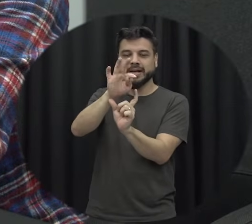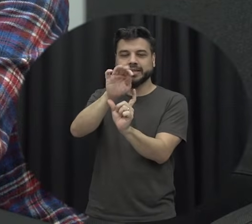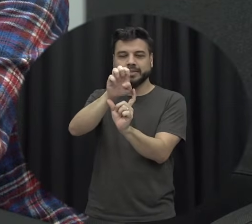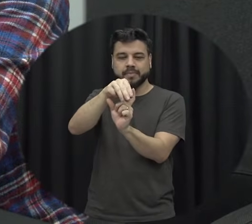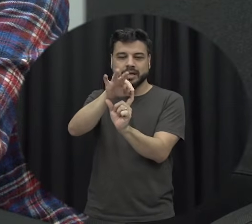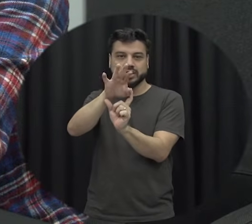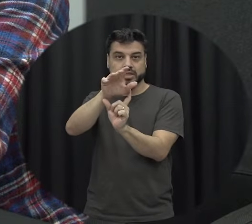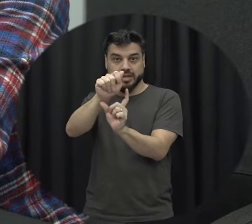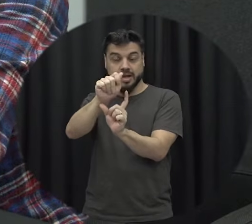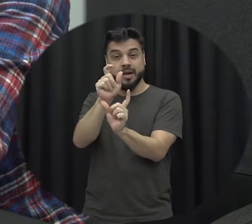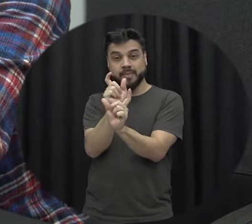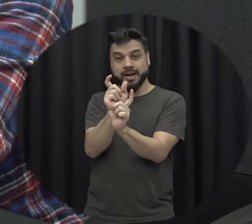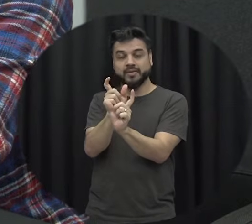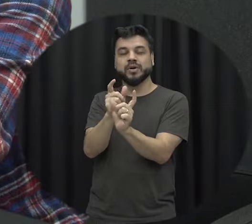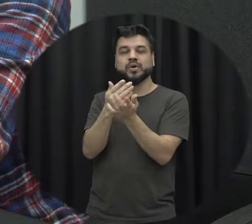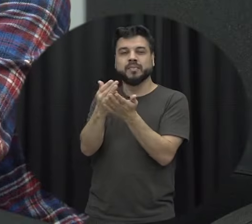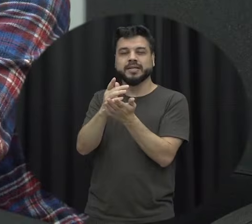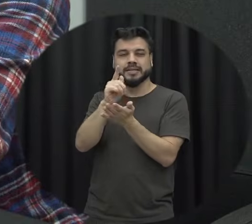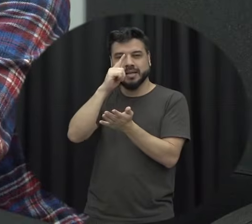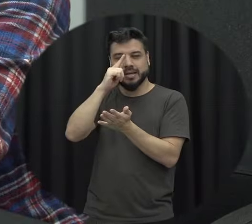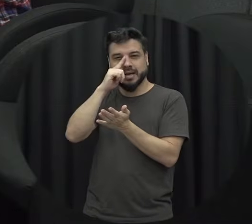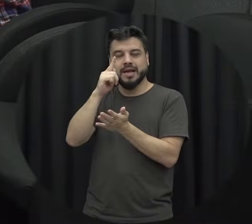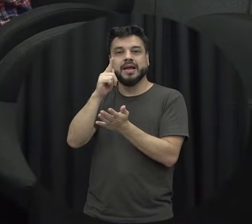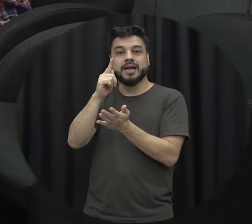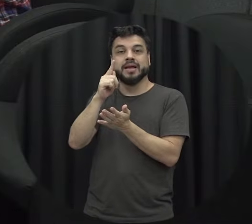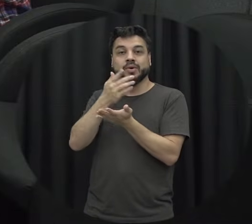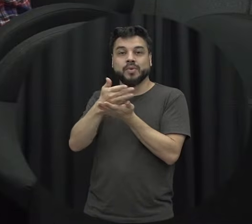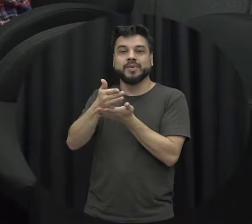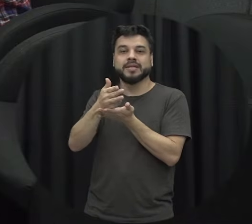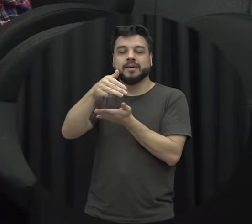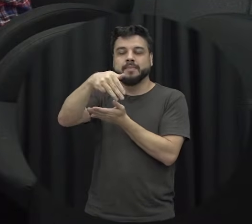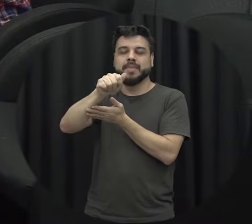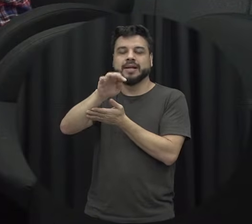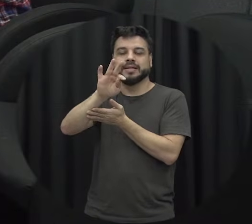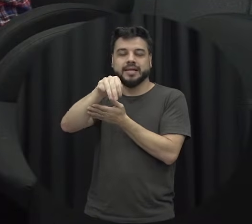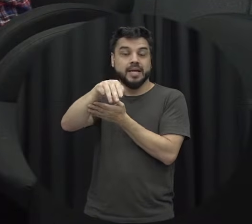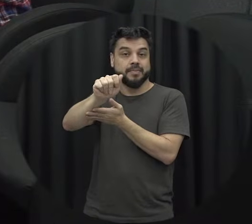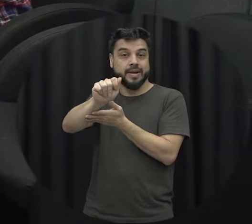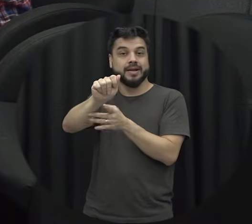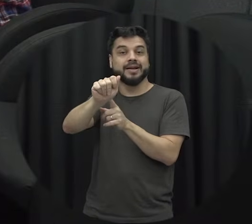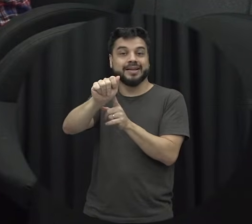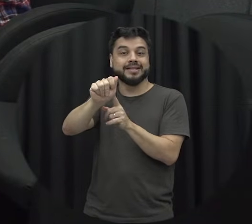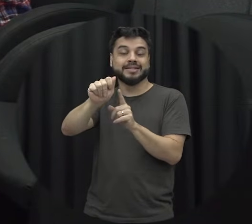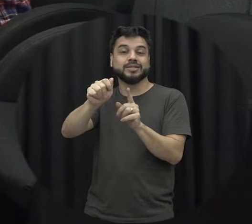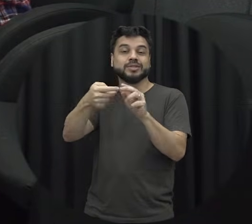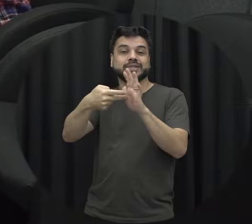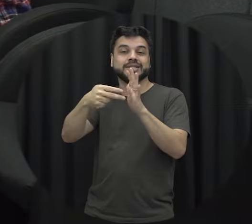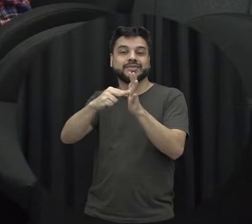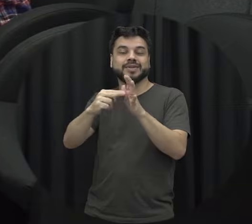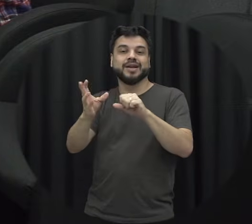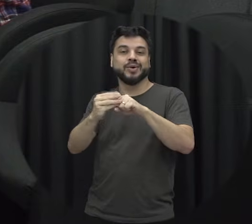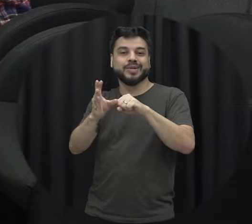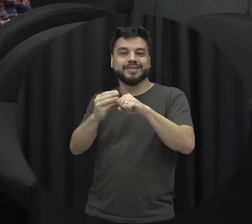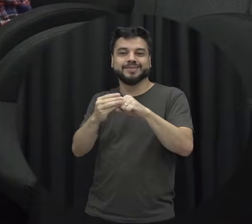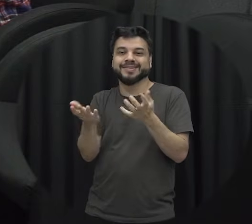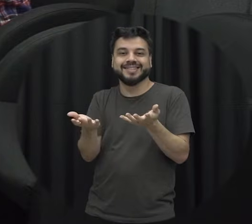grego. Matema, no grego, significa conhecimento. Não tem nenhuma relação com isso